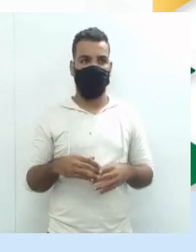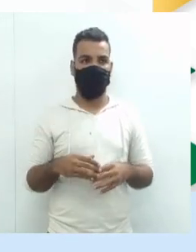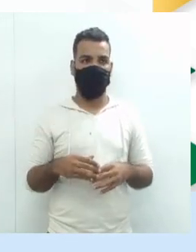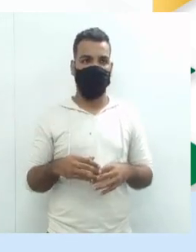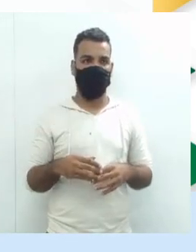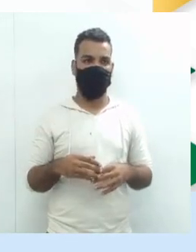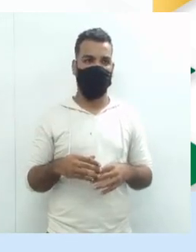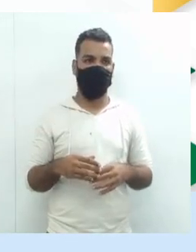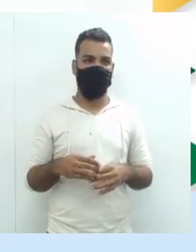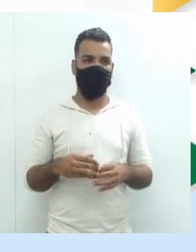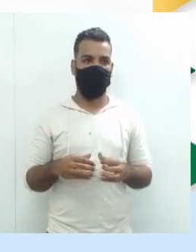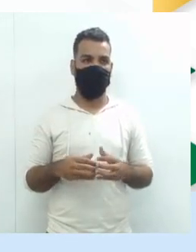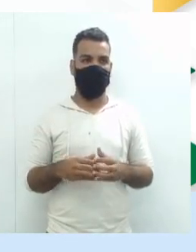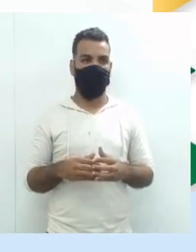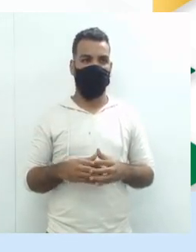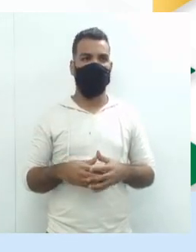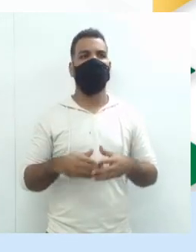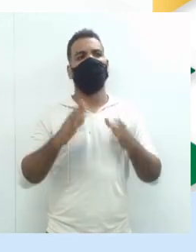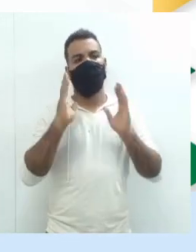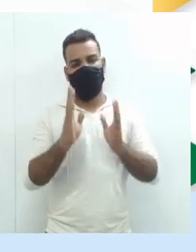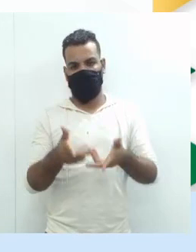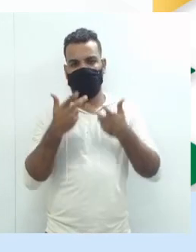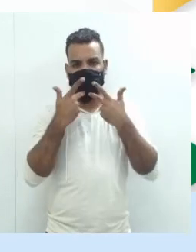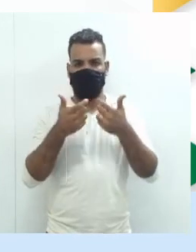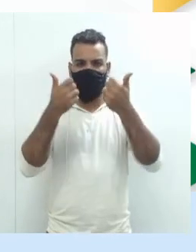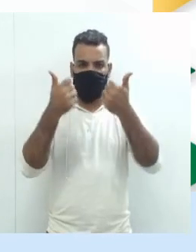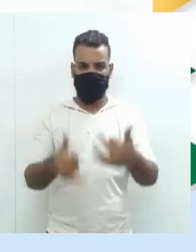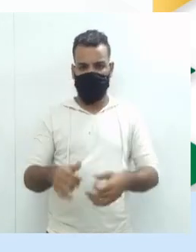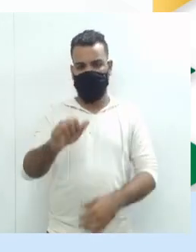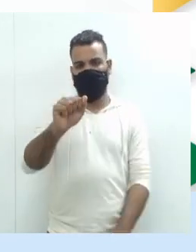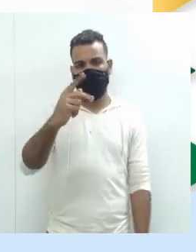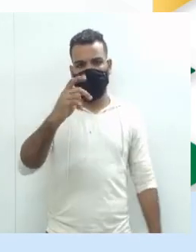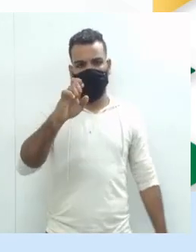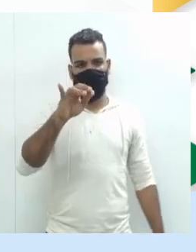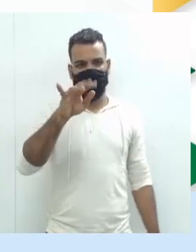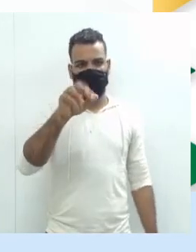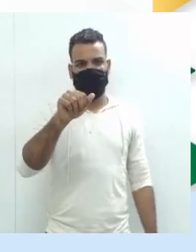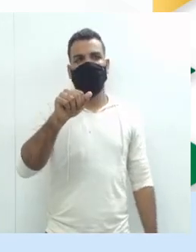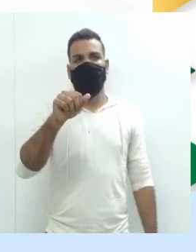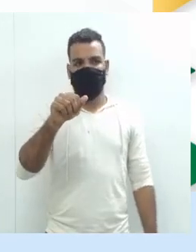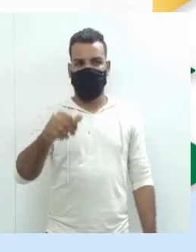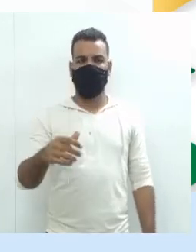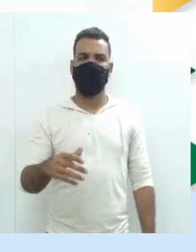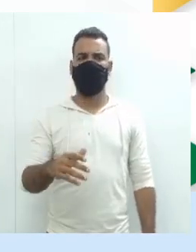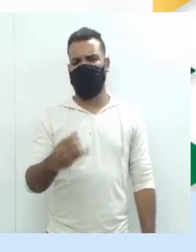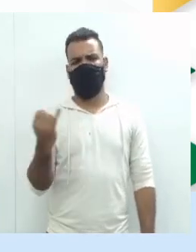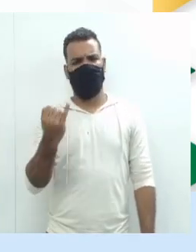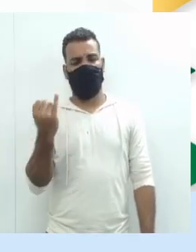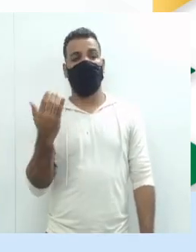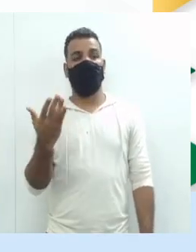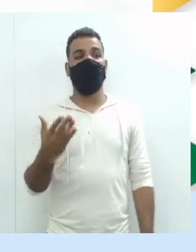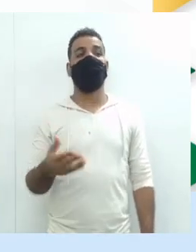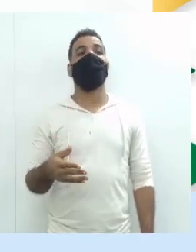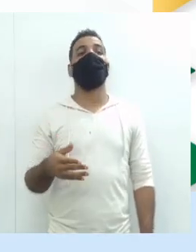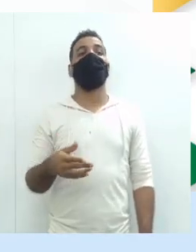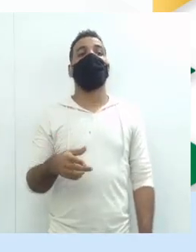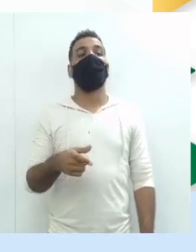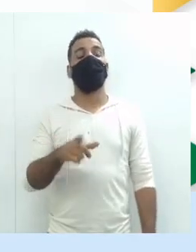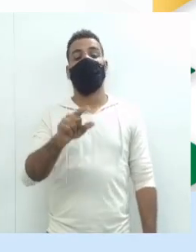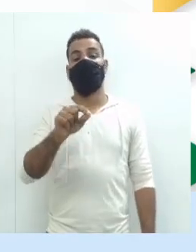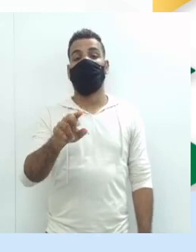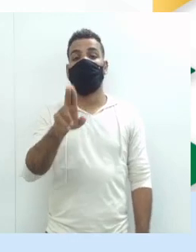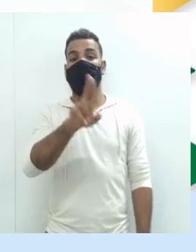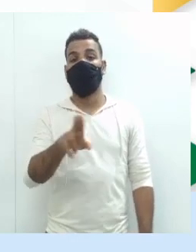A função apelativa, já falei sobre isso ainda agora, né? É muito importante também. E às vezes a utilização